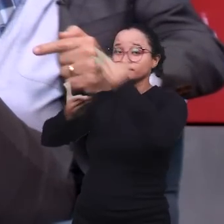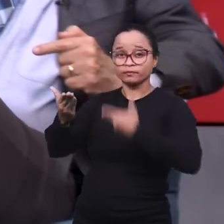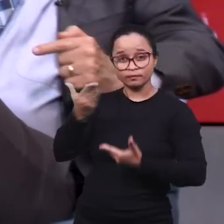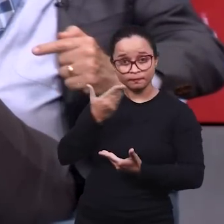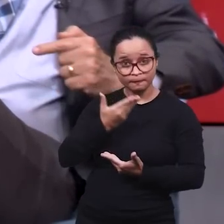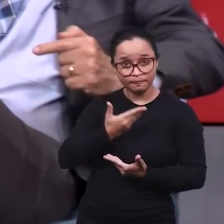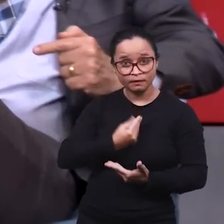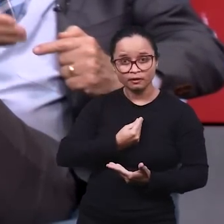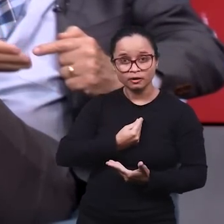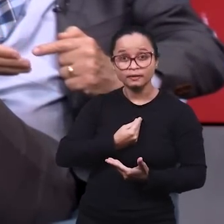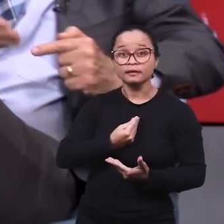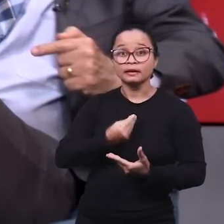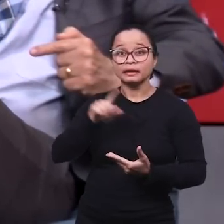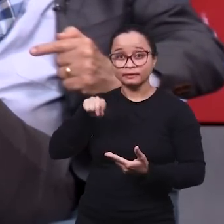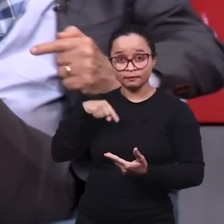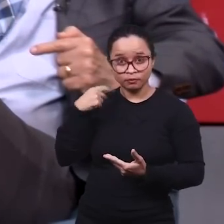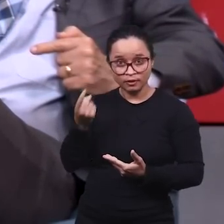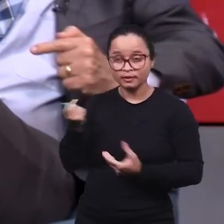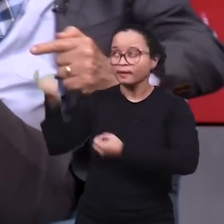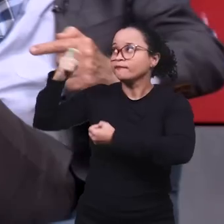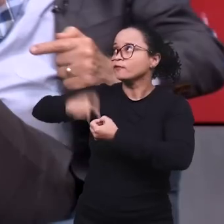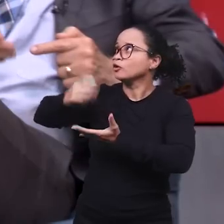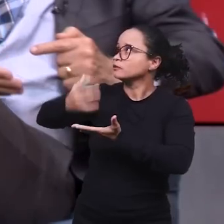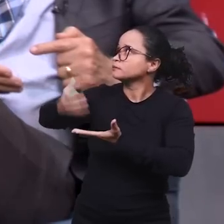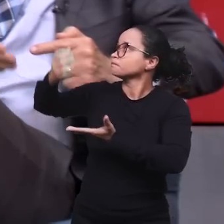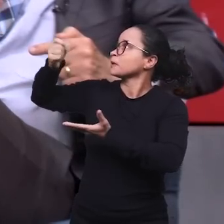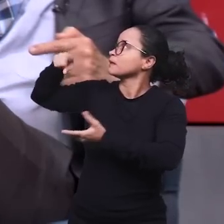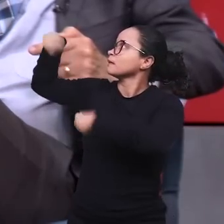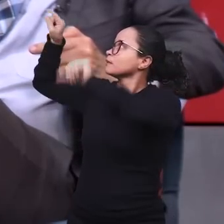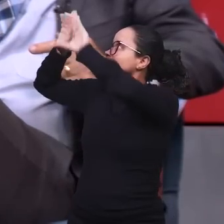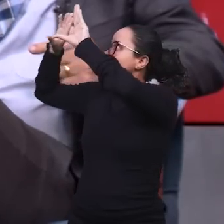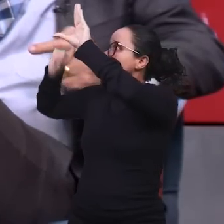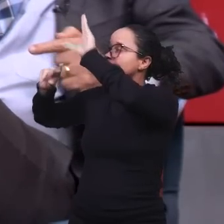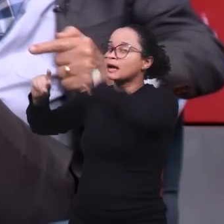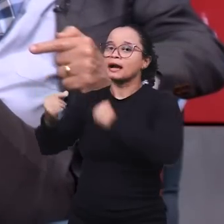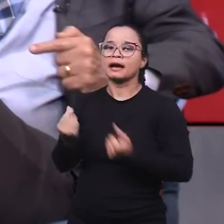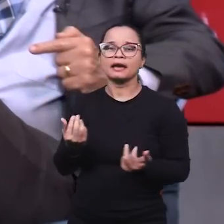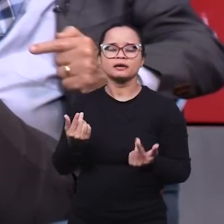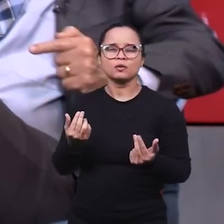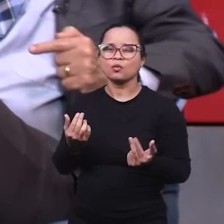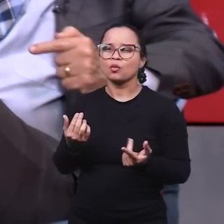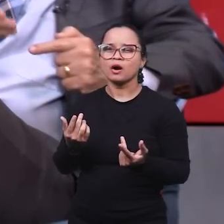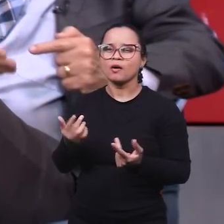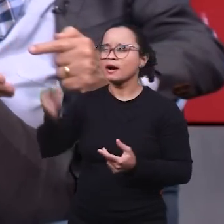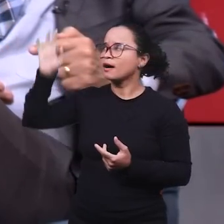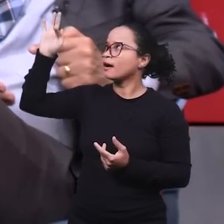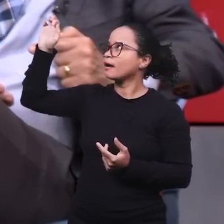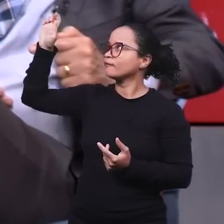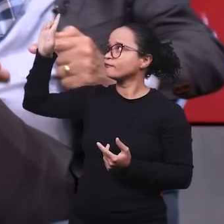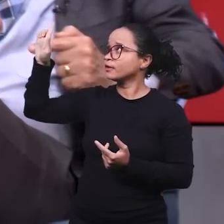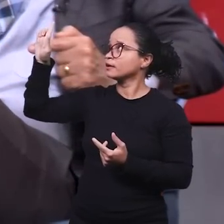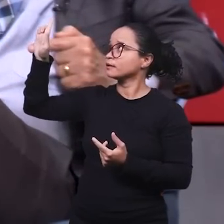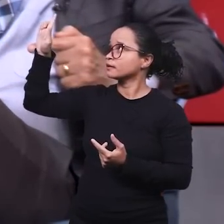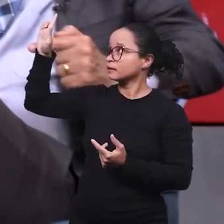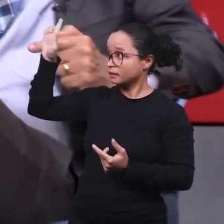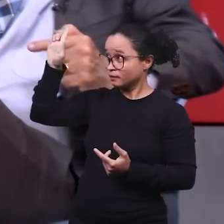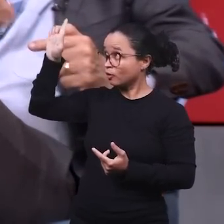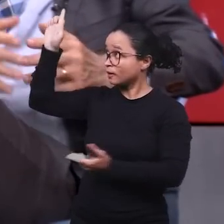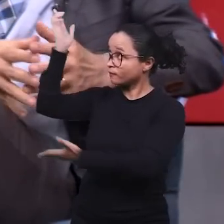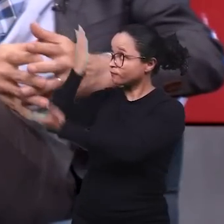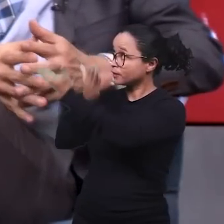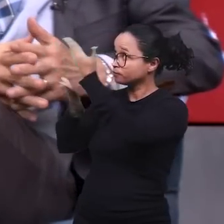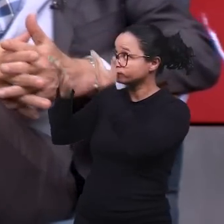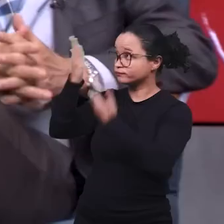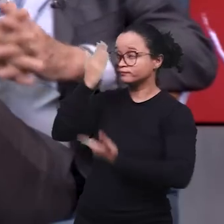volta para a eternidade. É a mesma coisa da fé, que ela vem de Deus e volta com o homem para